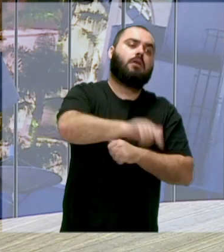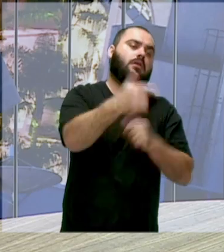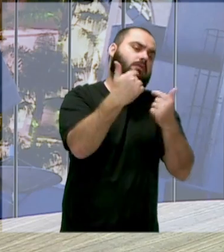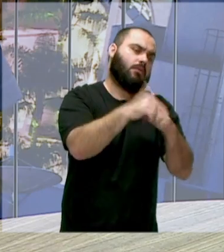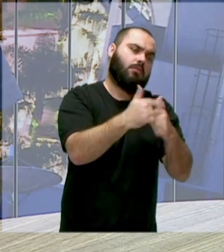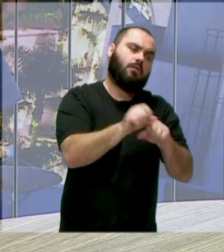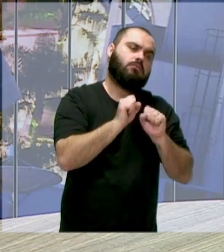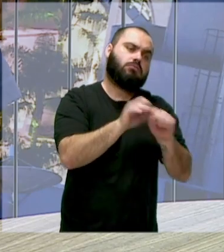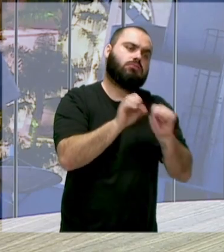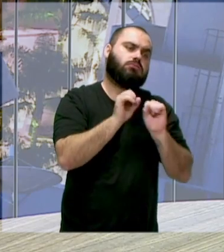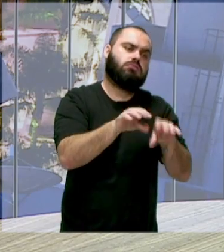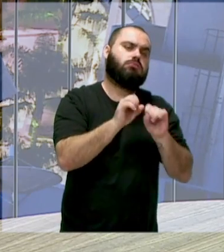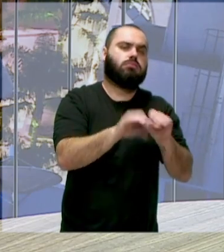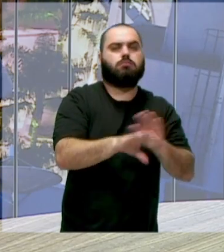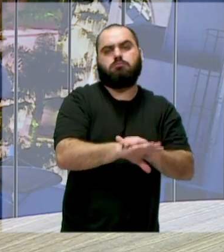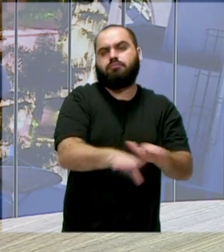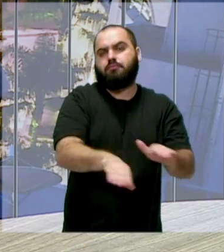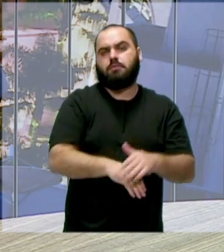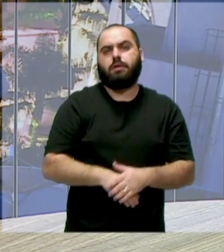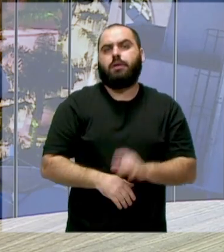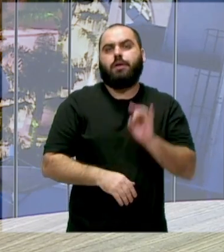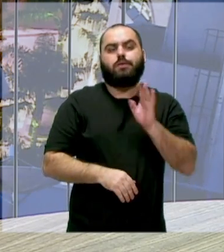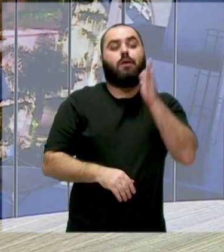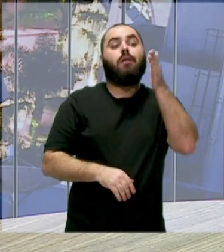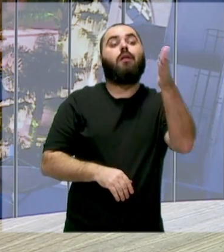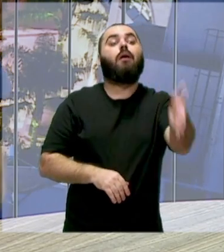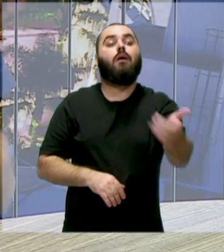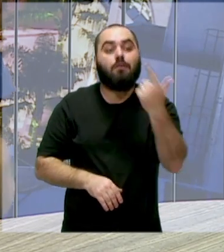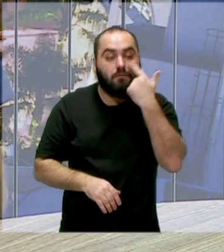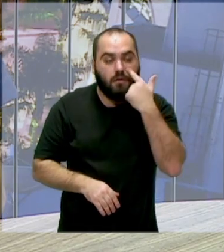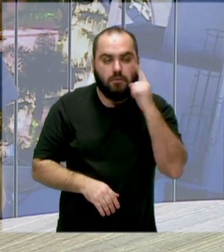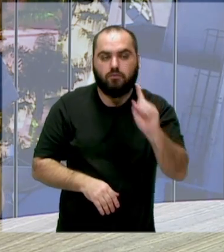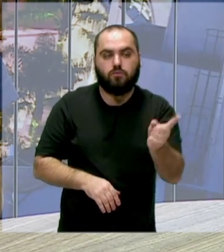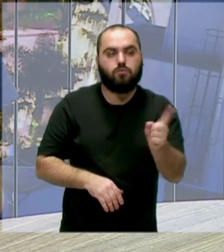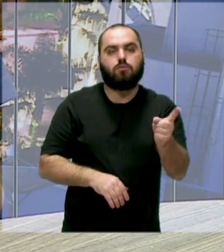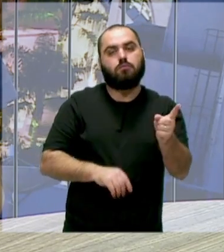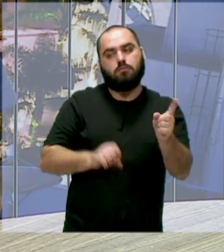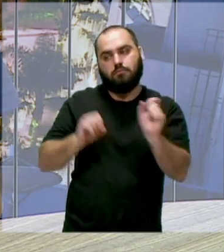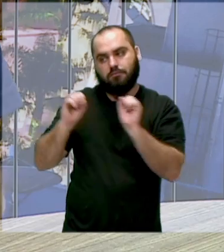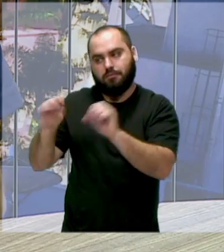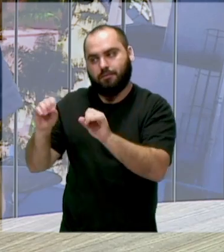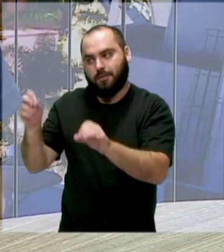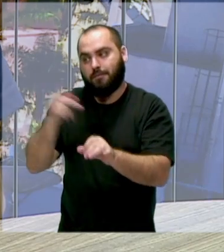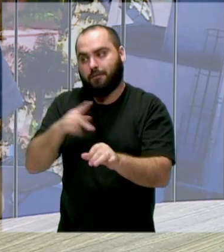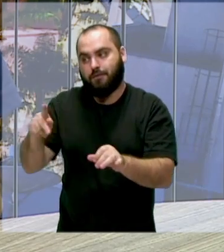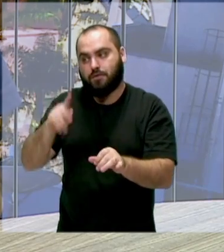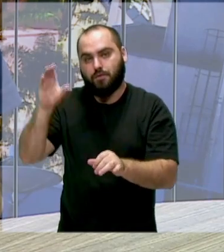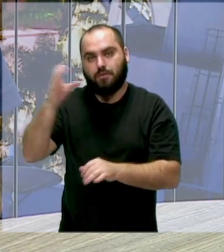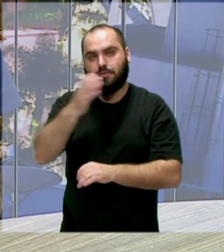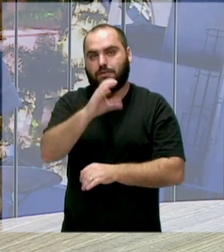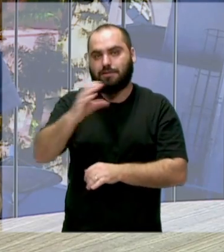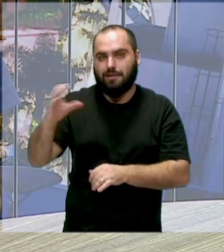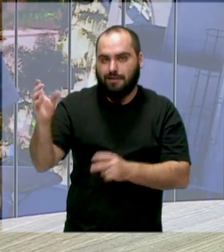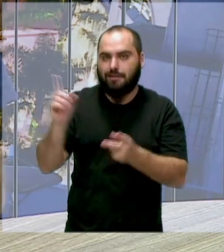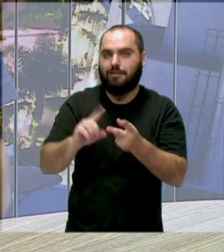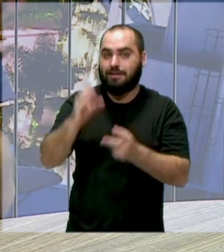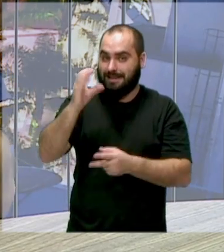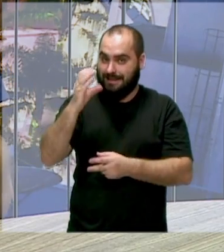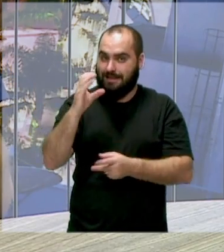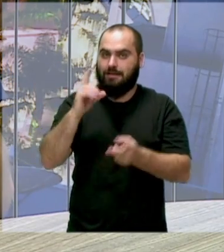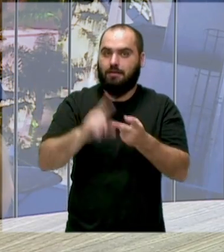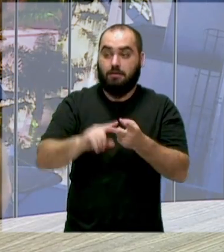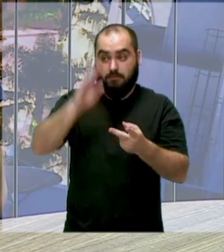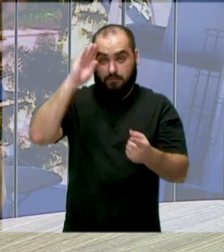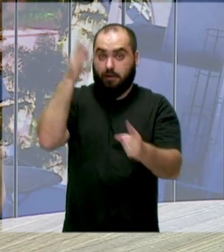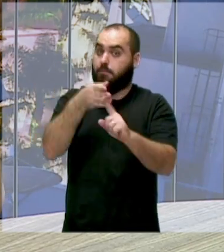formiguinha. E não é só ir lá fazer o trabalho, é também passar para o professor de ciência, que é o